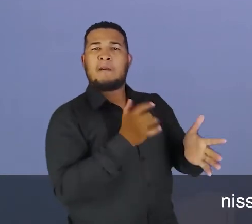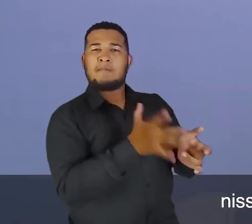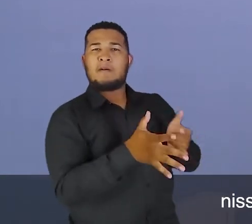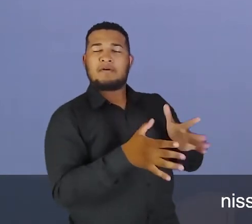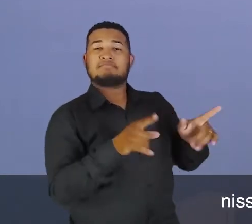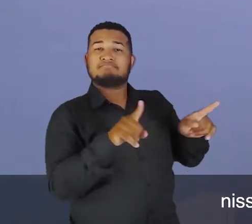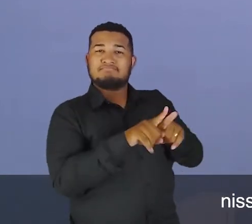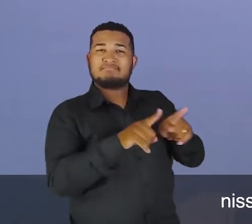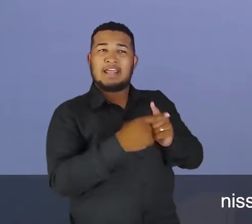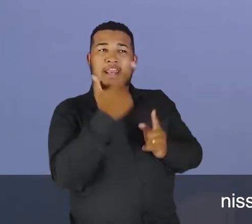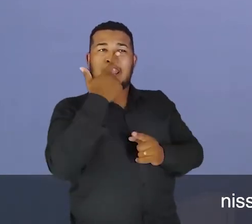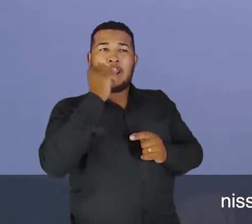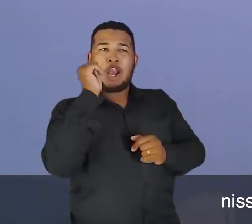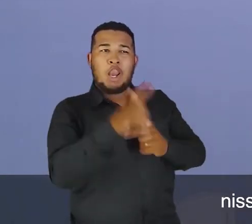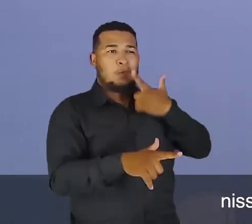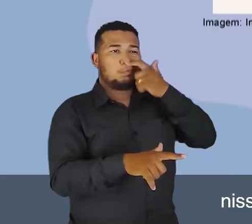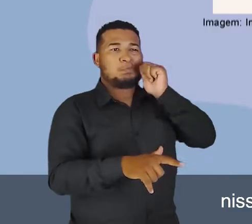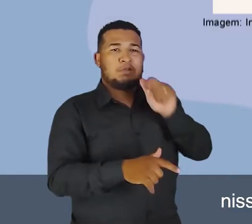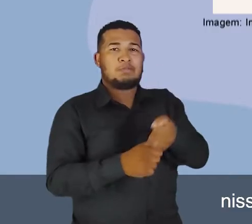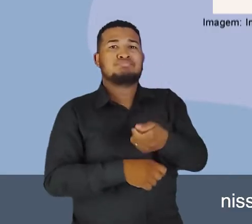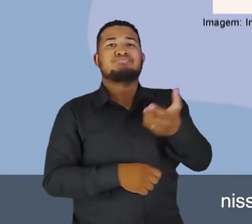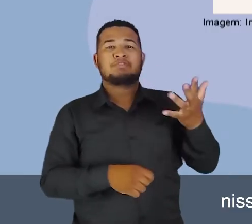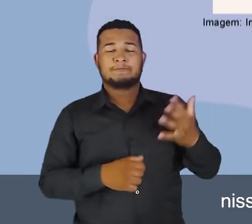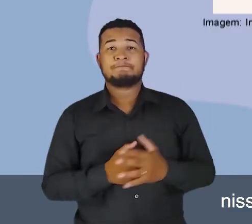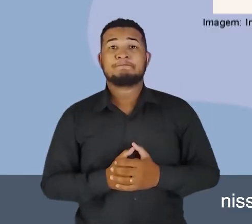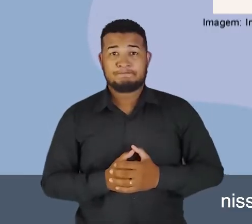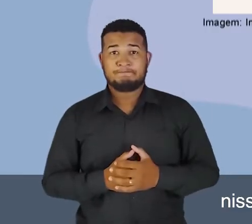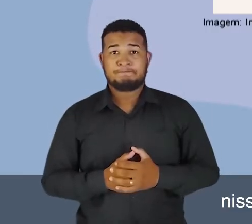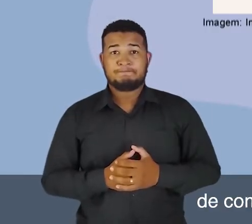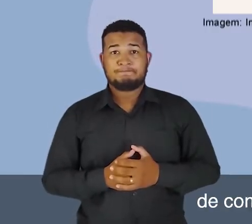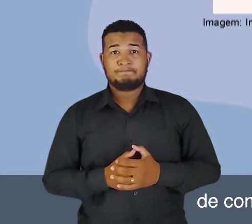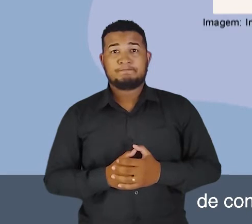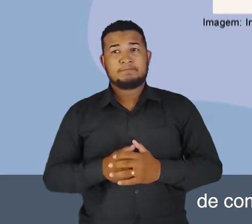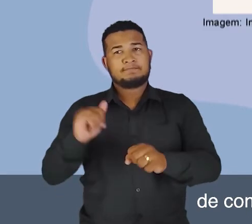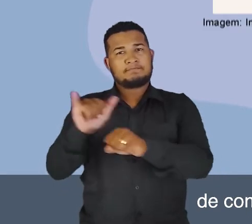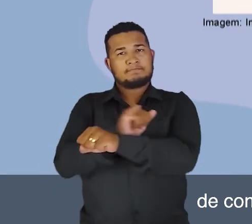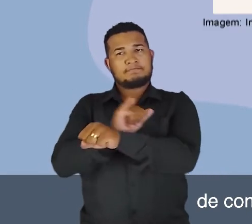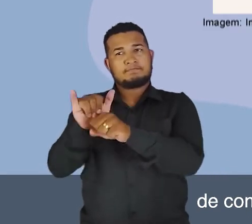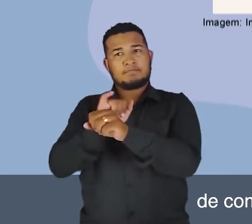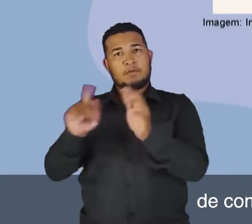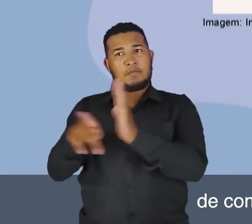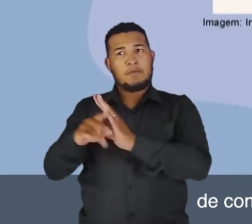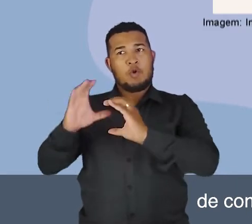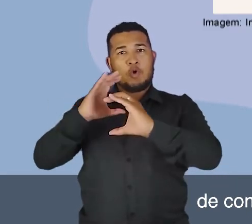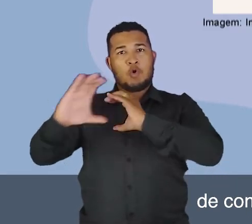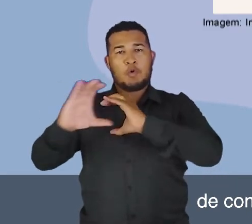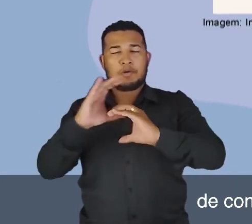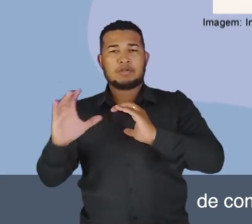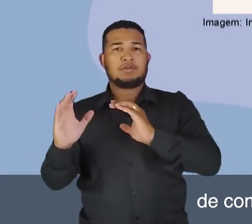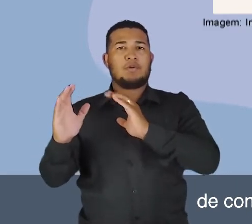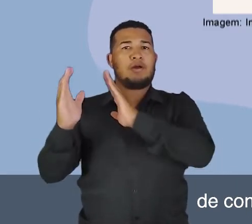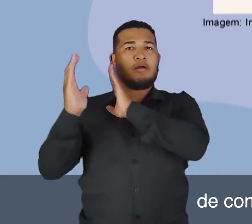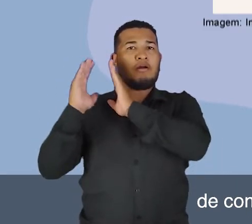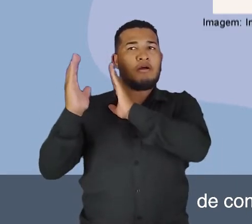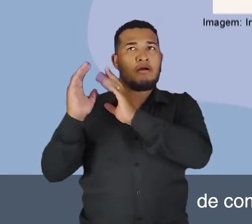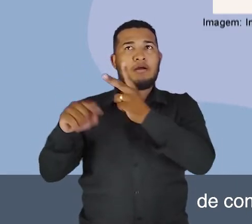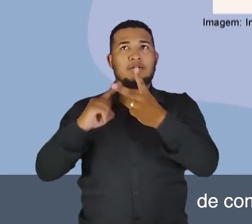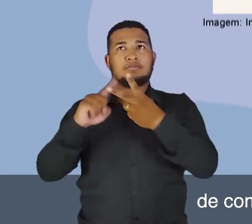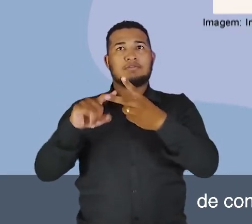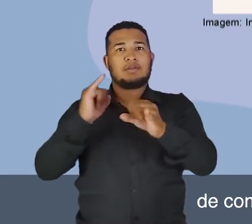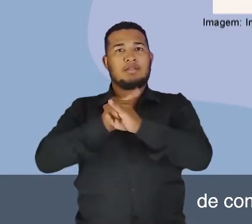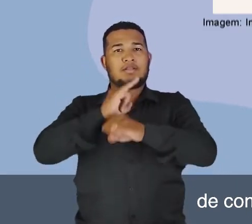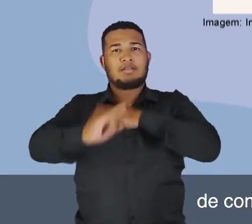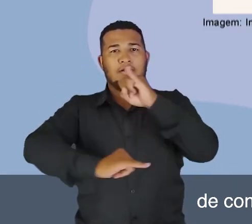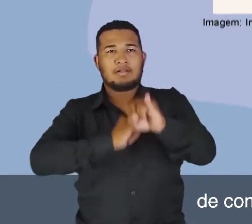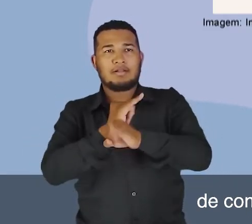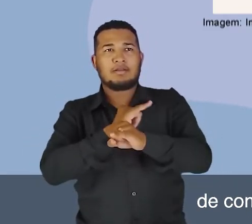nisso. Mas vamos observar a próxima apresentação. Os meios de comunicação, o rádio, a internet, a TV,